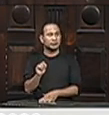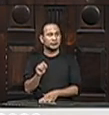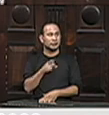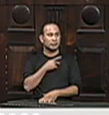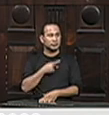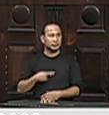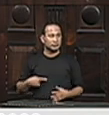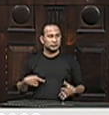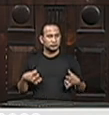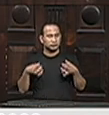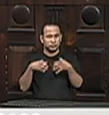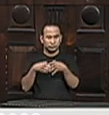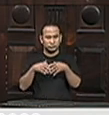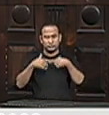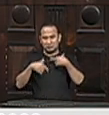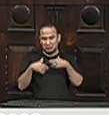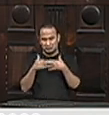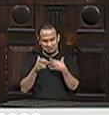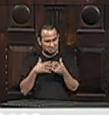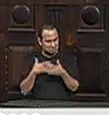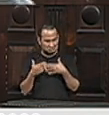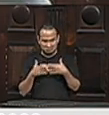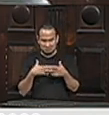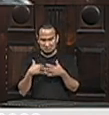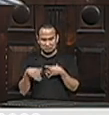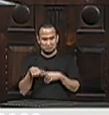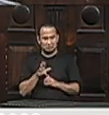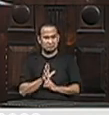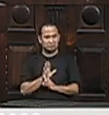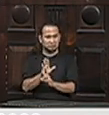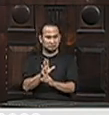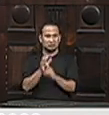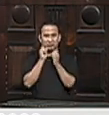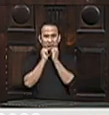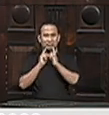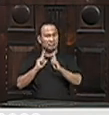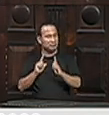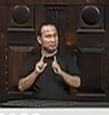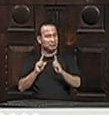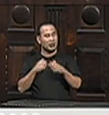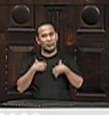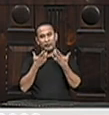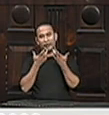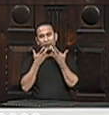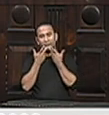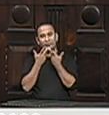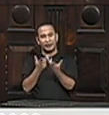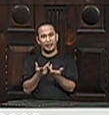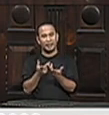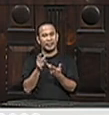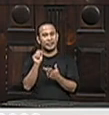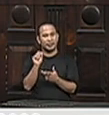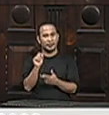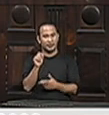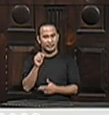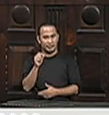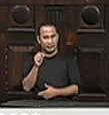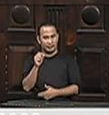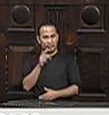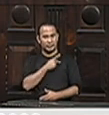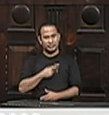equilíbrio, e ao contrário, a situação é tão equilibrada, o debate tão intenso, que nos 2 últimos